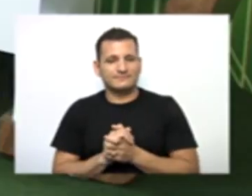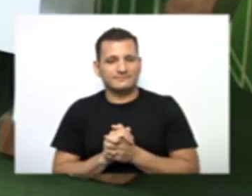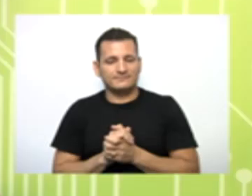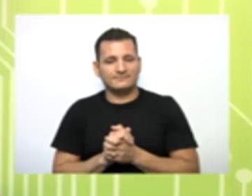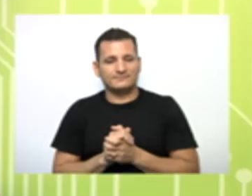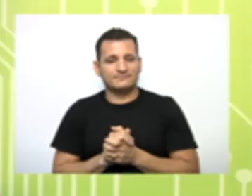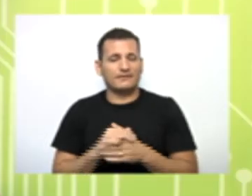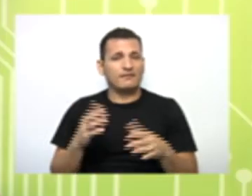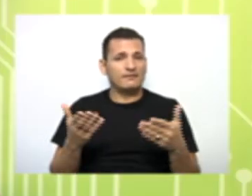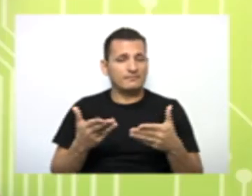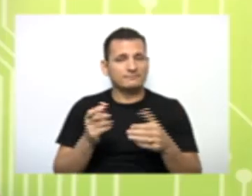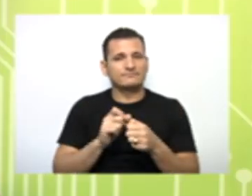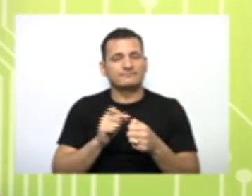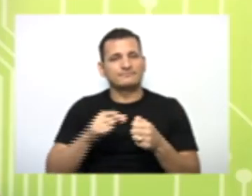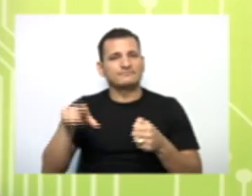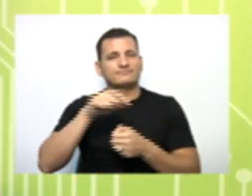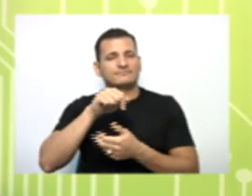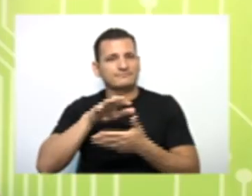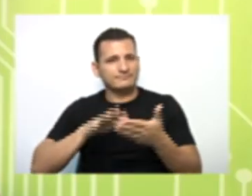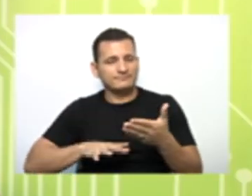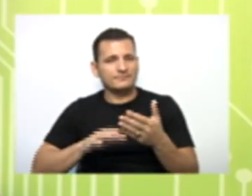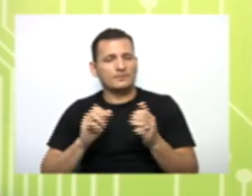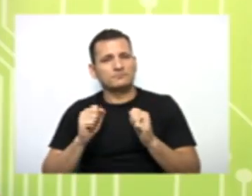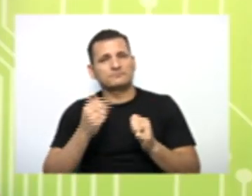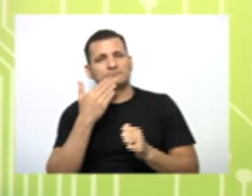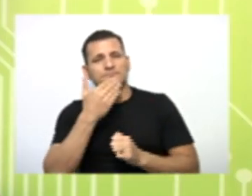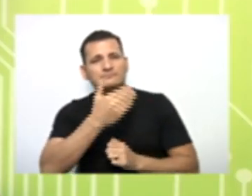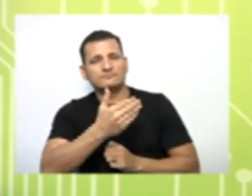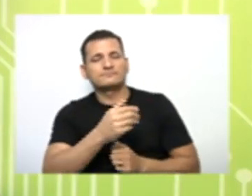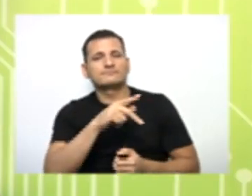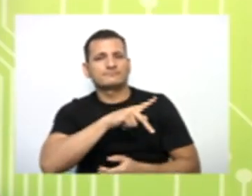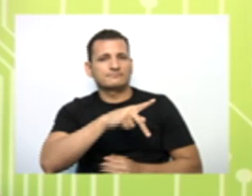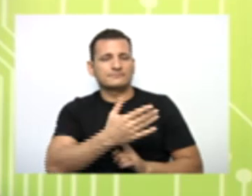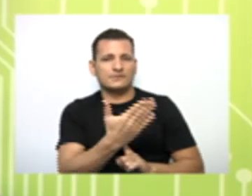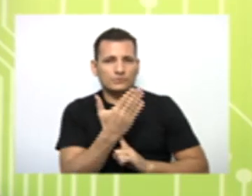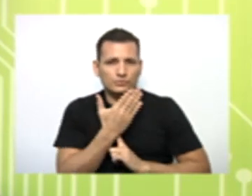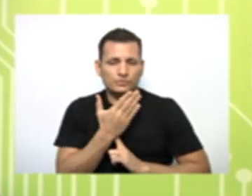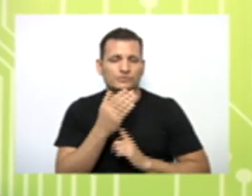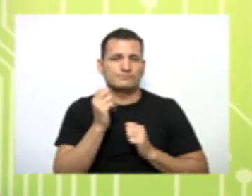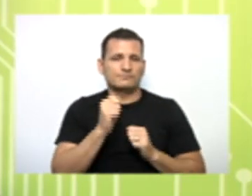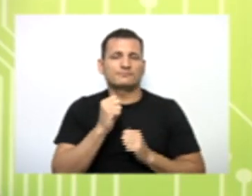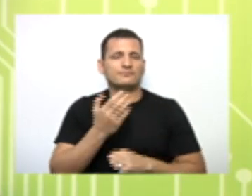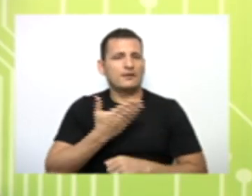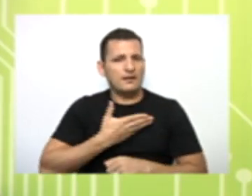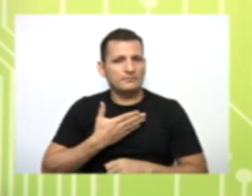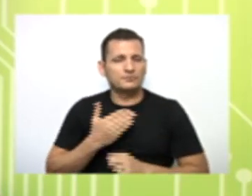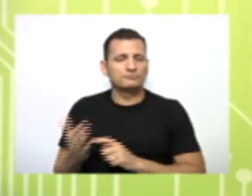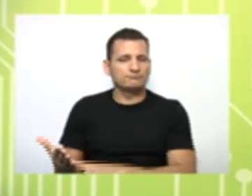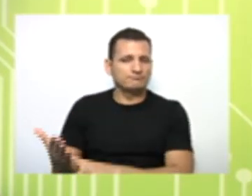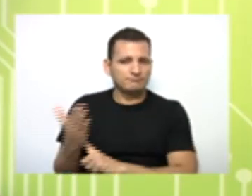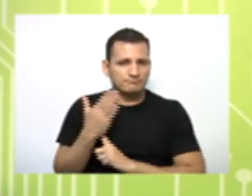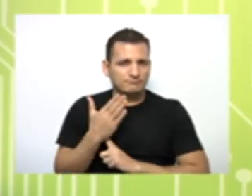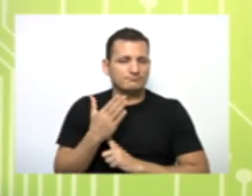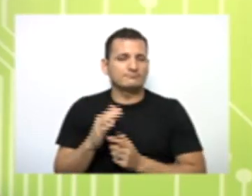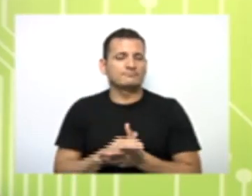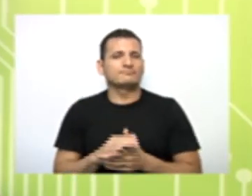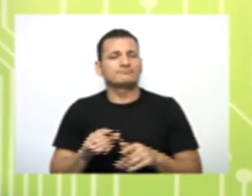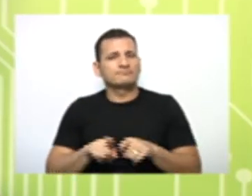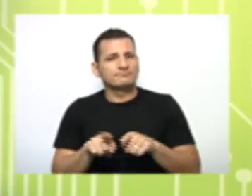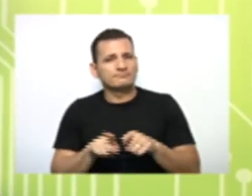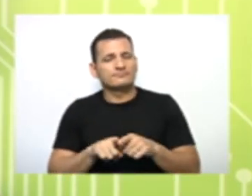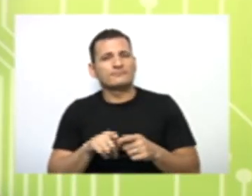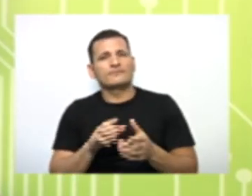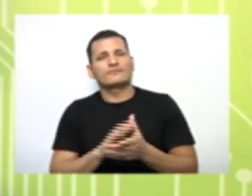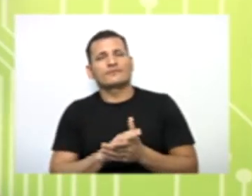façam a atividade agora, peçam ajuda dos professores, peçam a ajuda dos seus colegas, mandem as respostas aqui